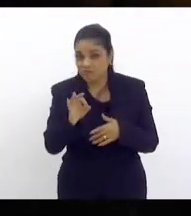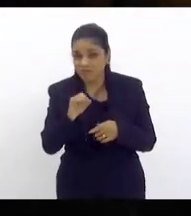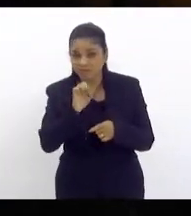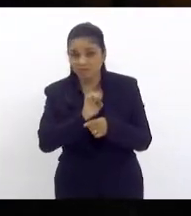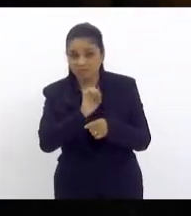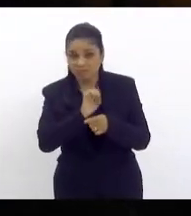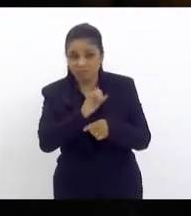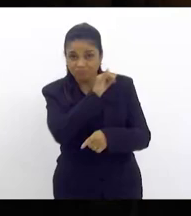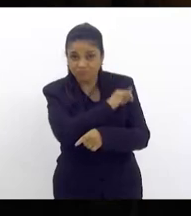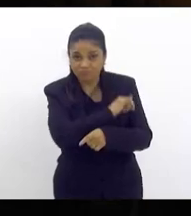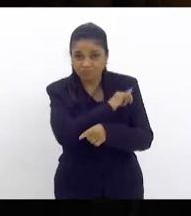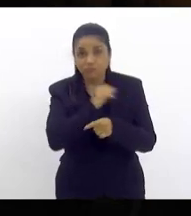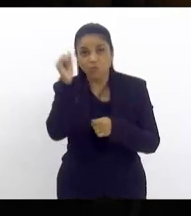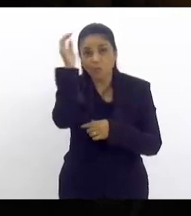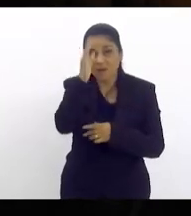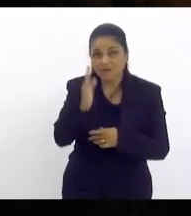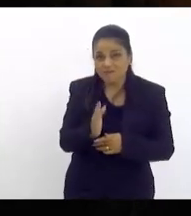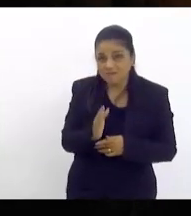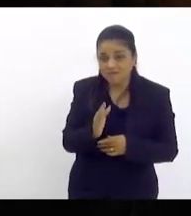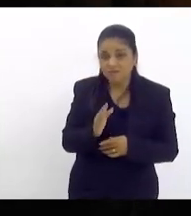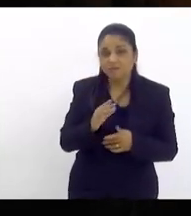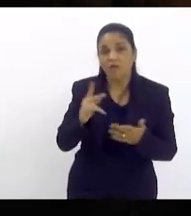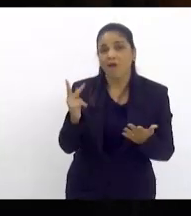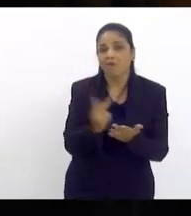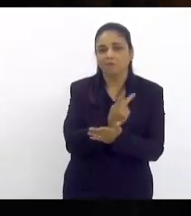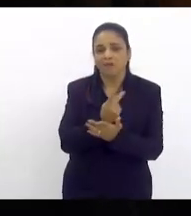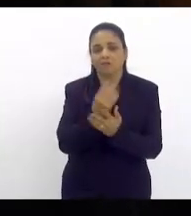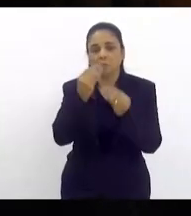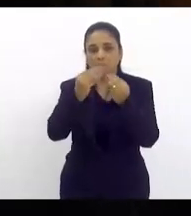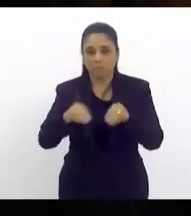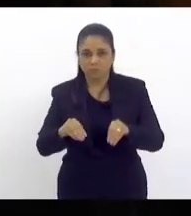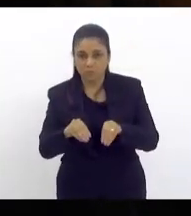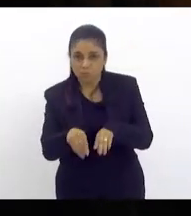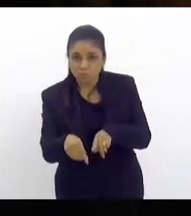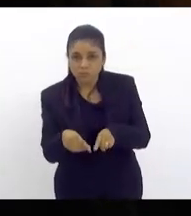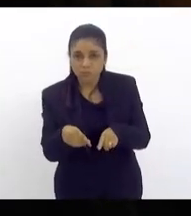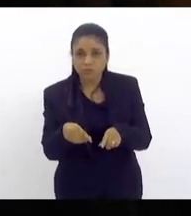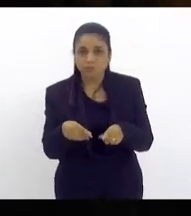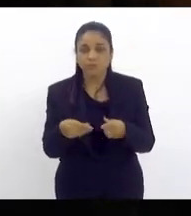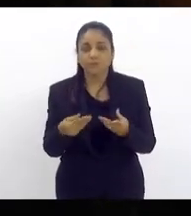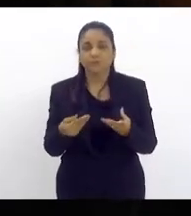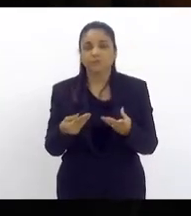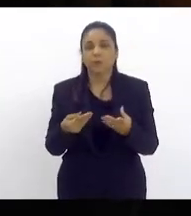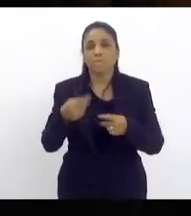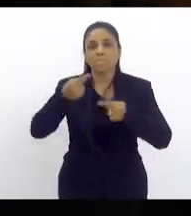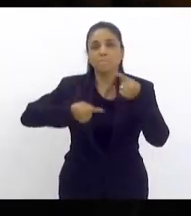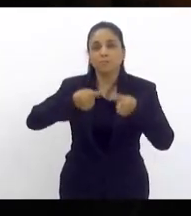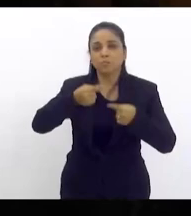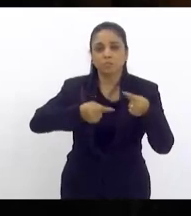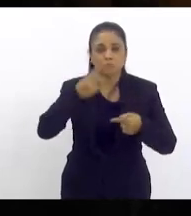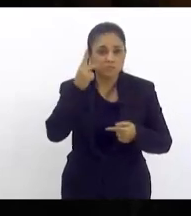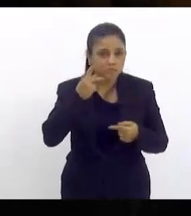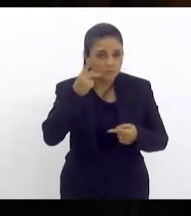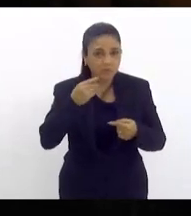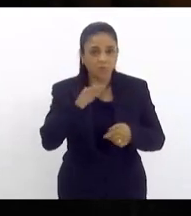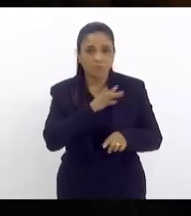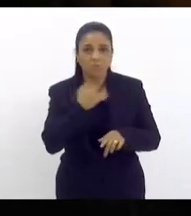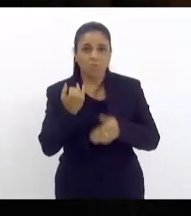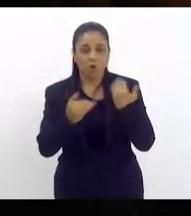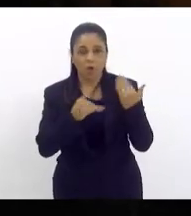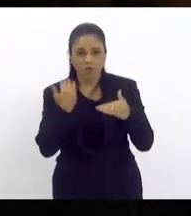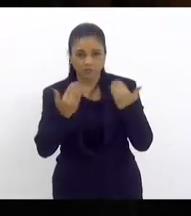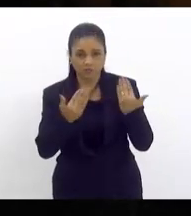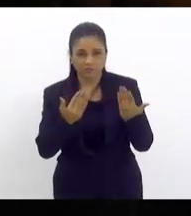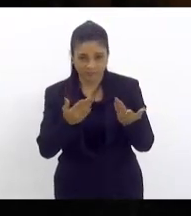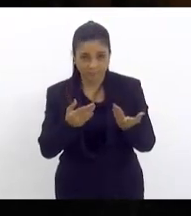no Brasil que acontece de precariedade que acontece de política de morte né porque a neuropolítica